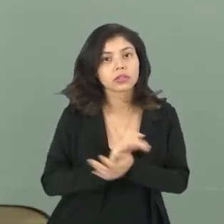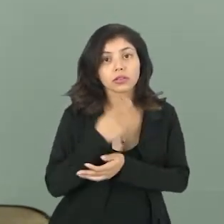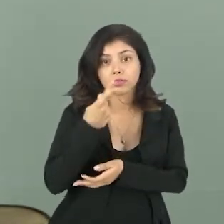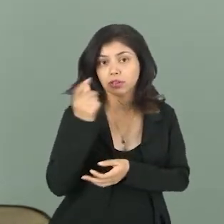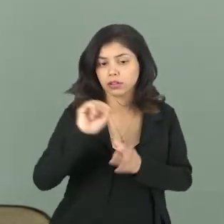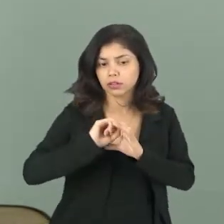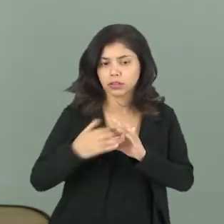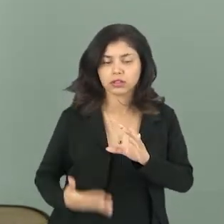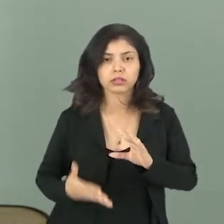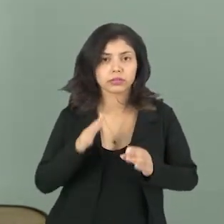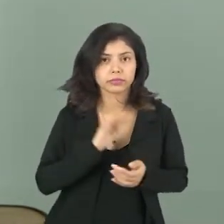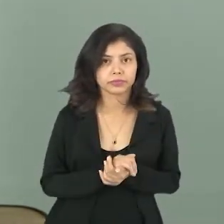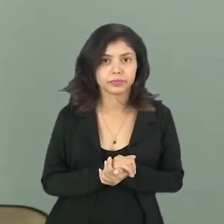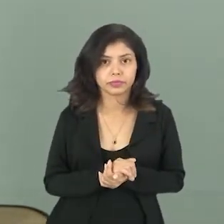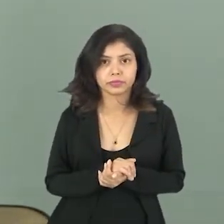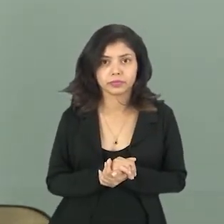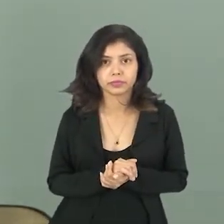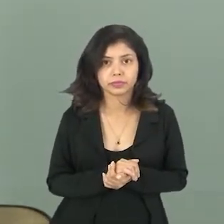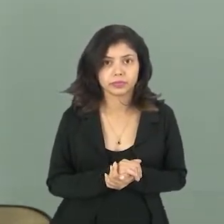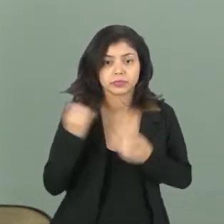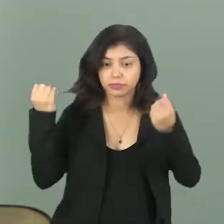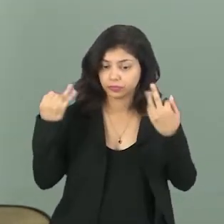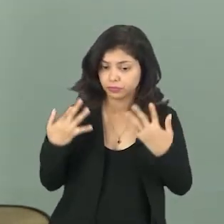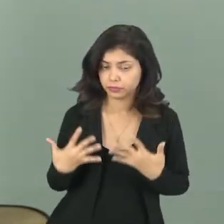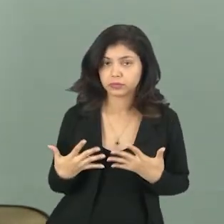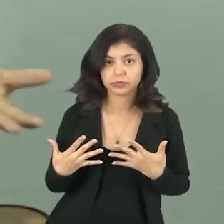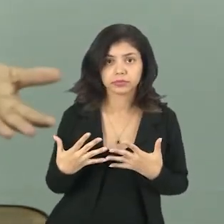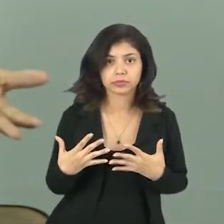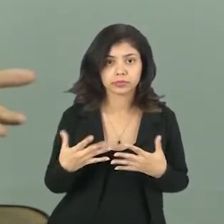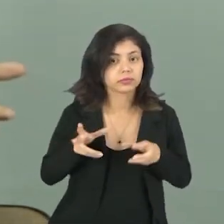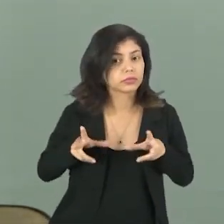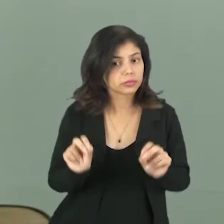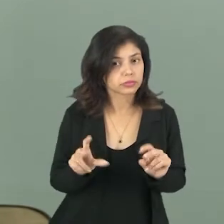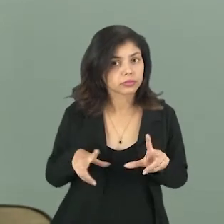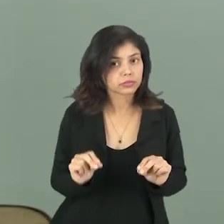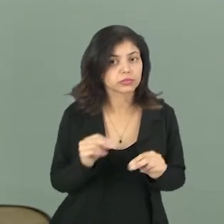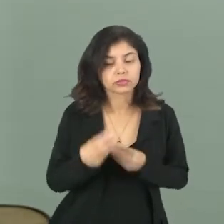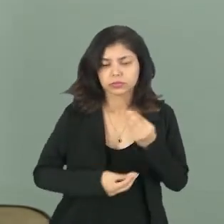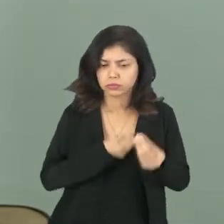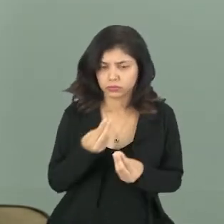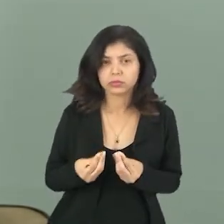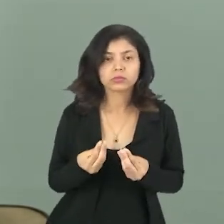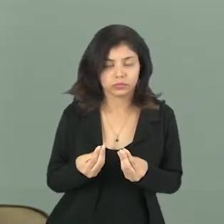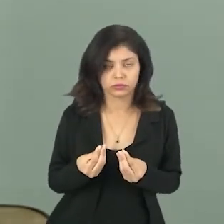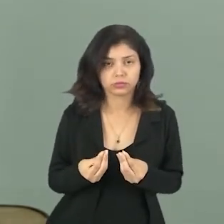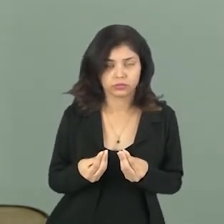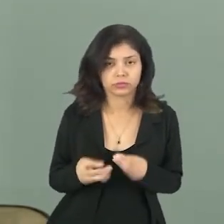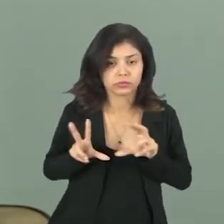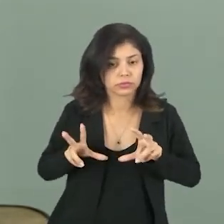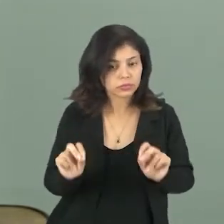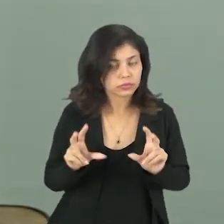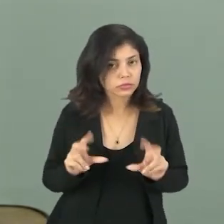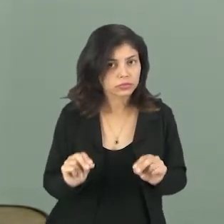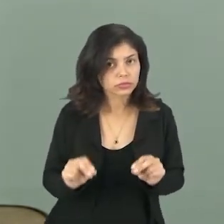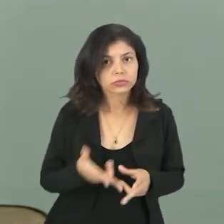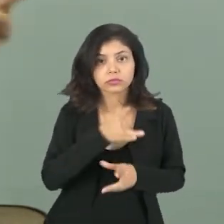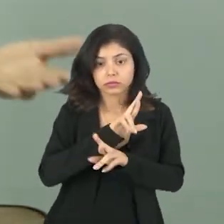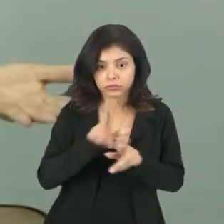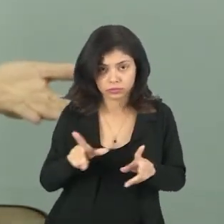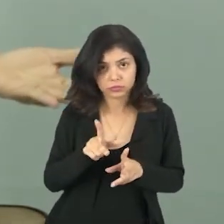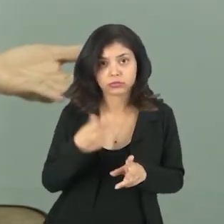dizer as características e explicar praga como seriam seus filhotes como que a águia EA